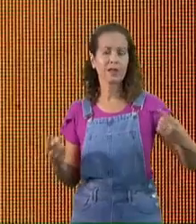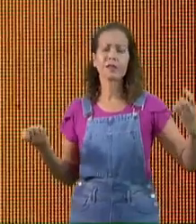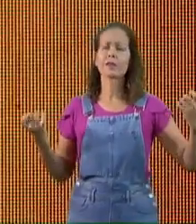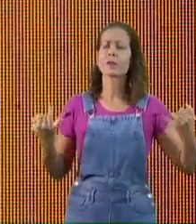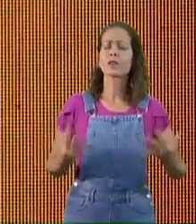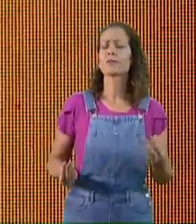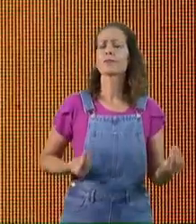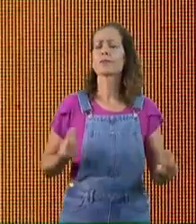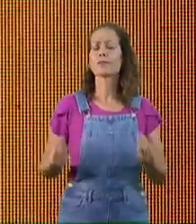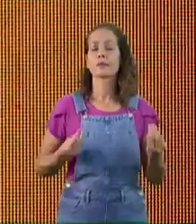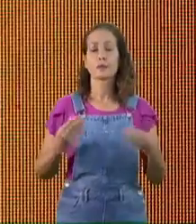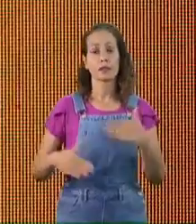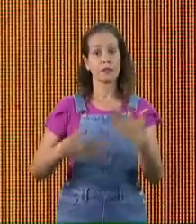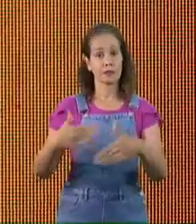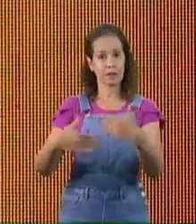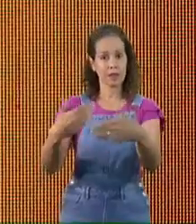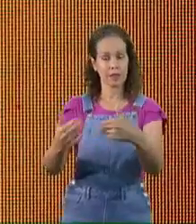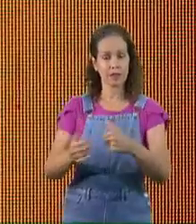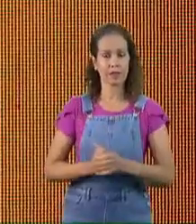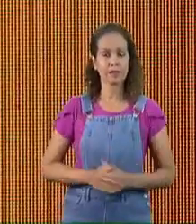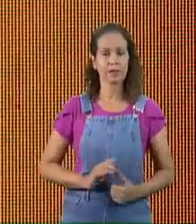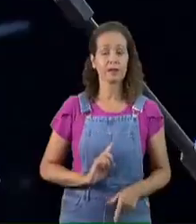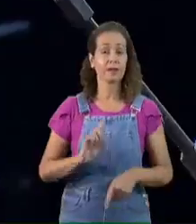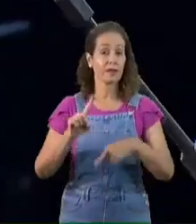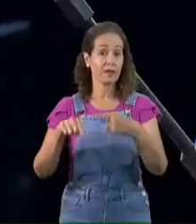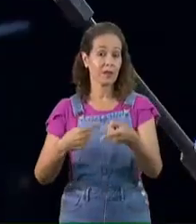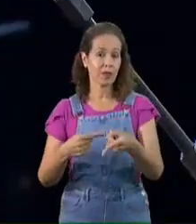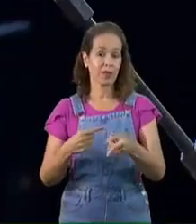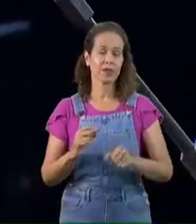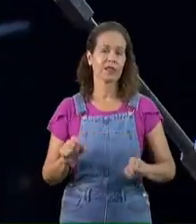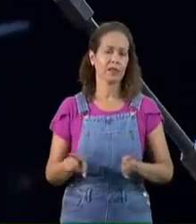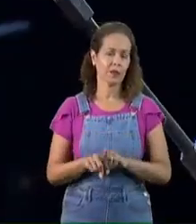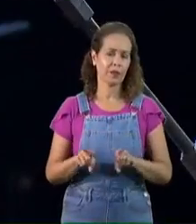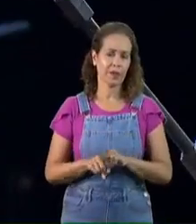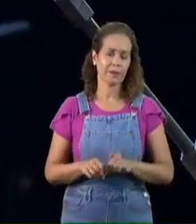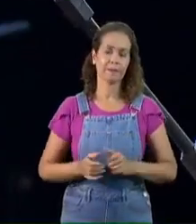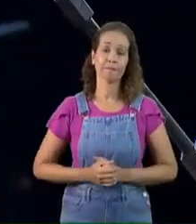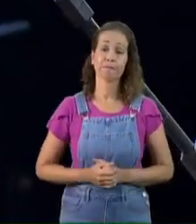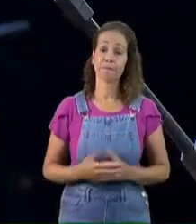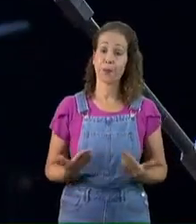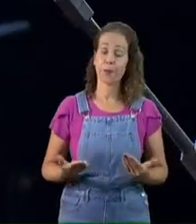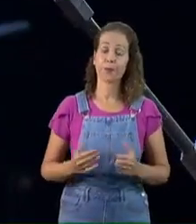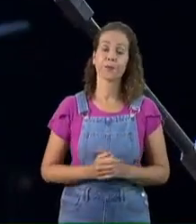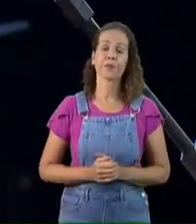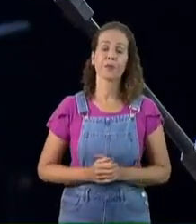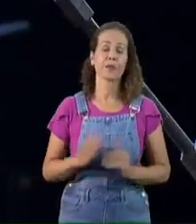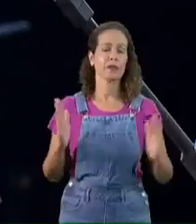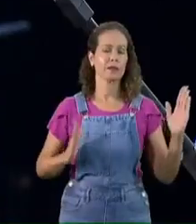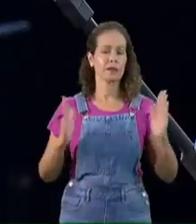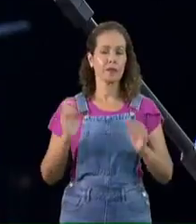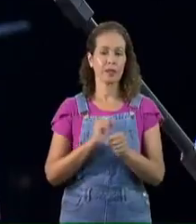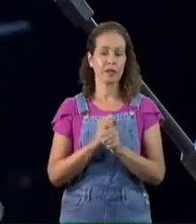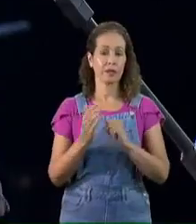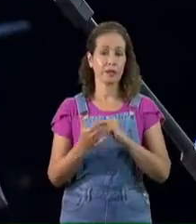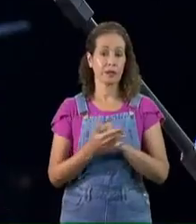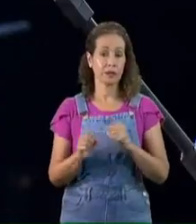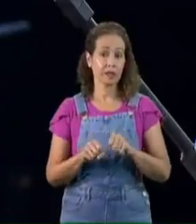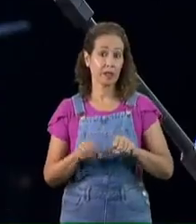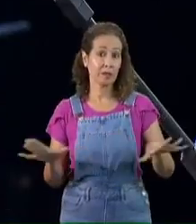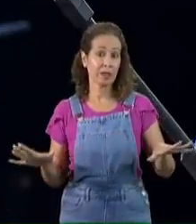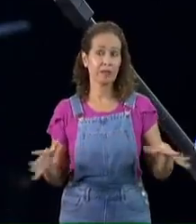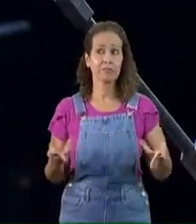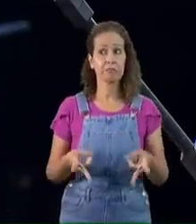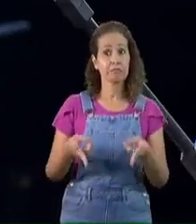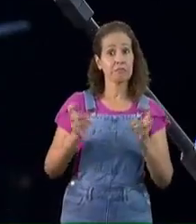Demais. processo aí da pandemia e o pós-pandemia. Na pandemia, a gente percebeu que a gente não tinha tantos cultos online para